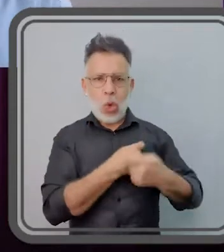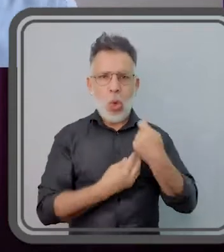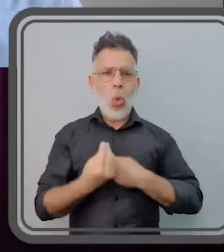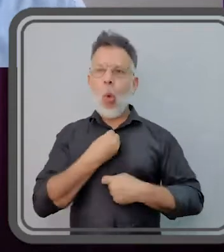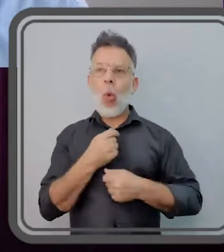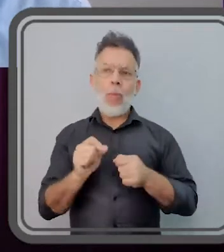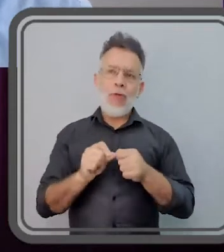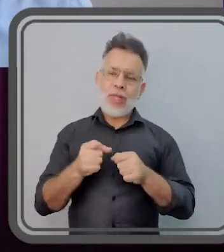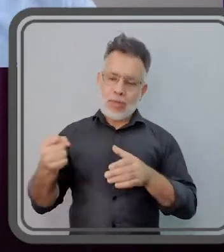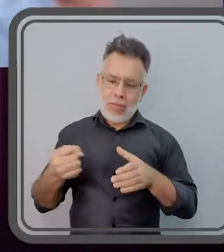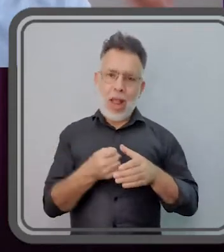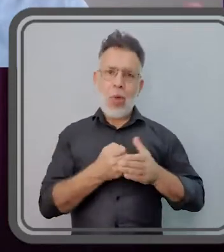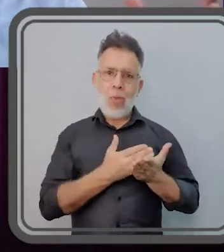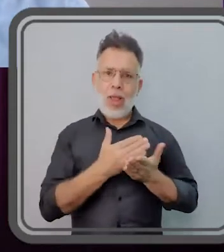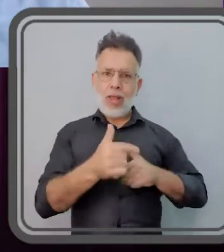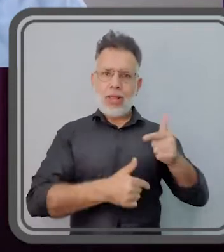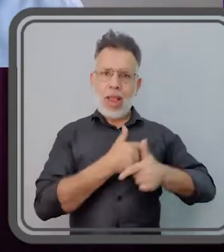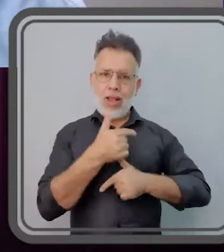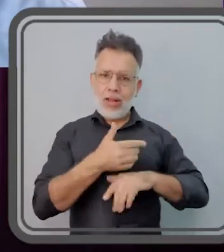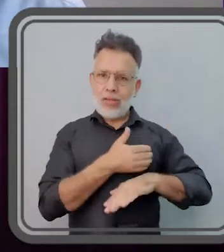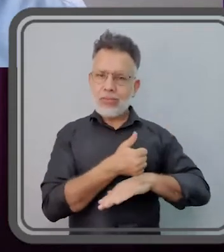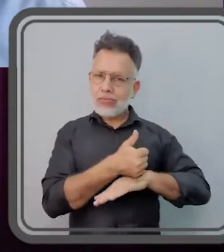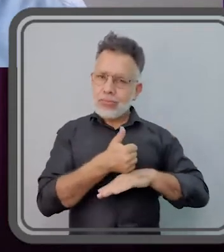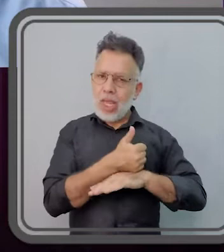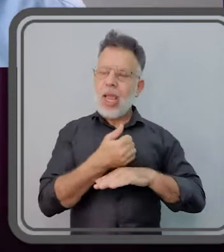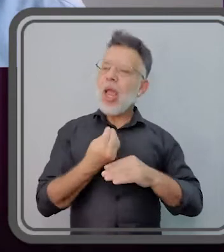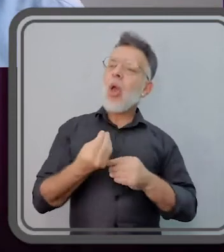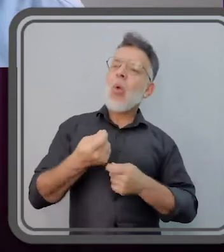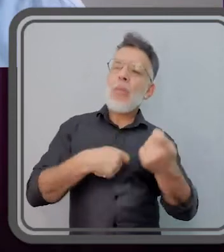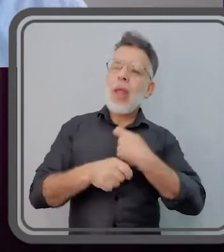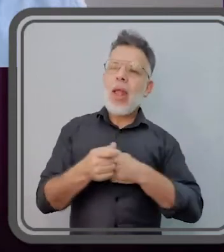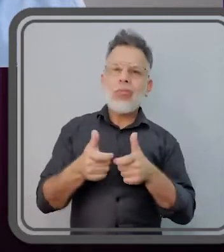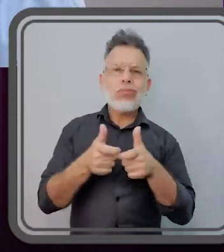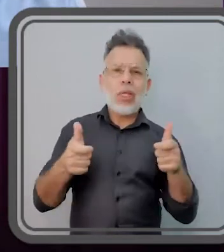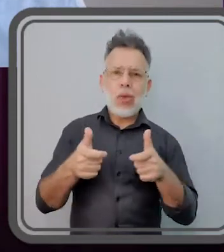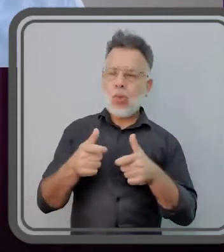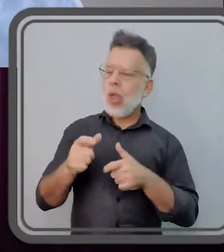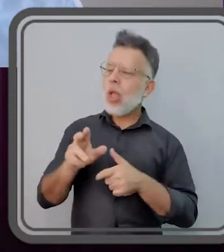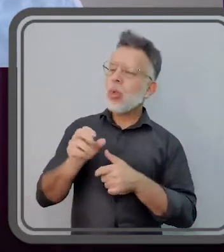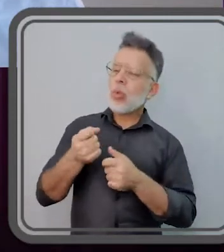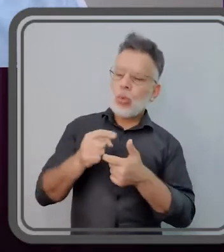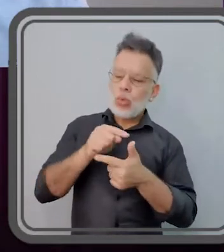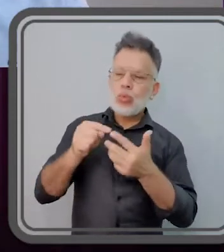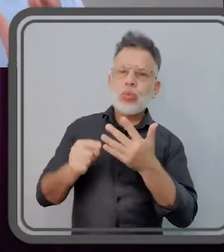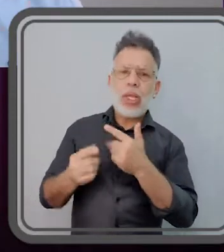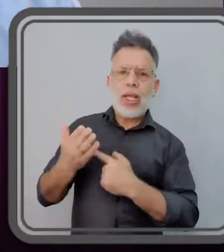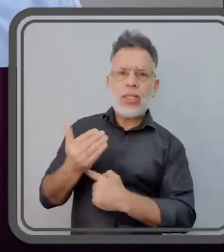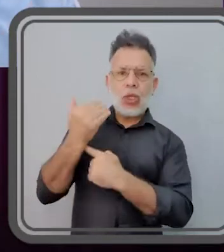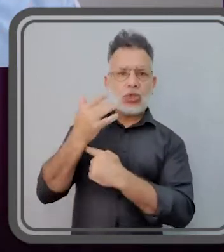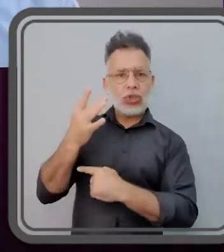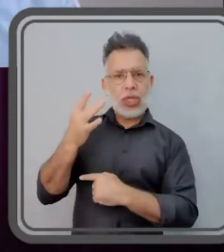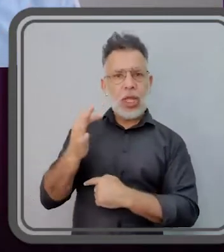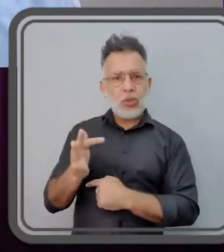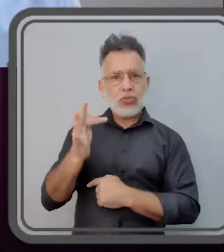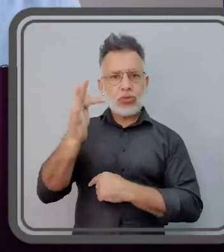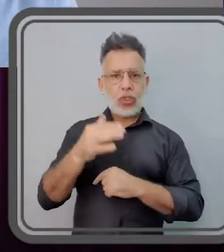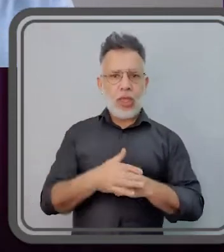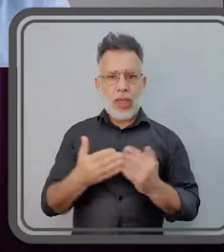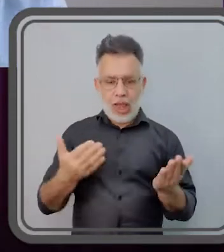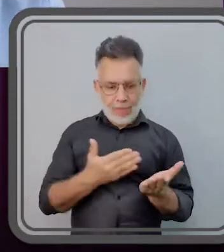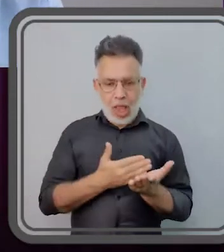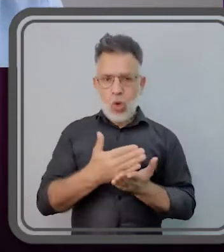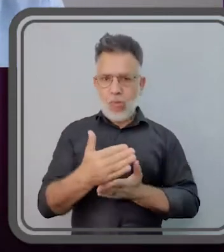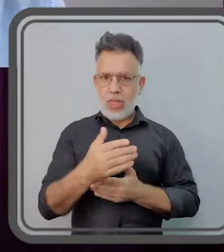para entrar nesse mercado, né? Para onde esse mercado está indo, né? Quais são as tecnologias do amanhã? E agora, para começar, eu acho que